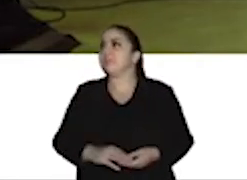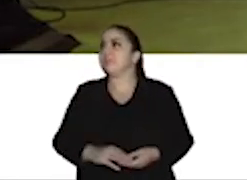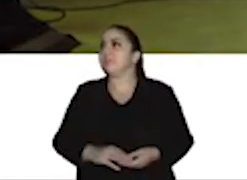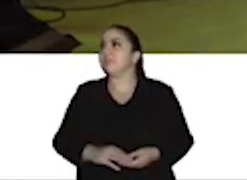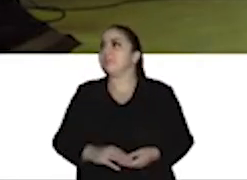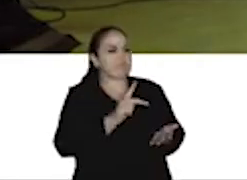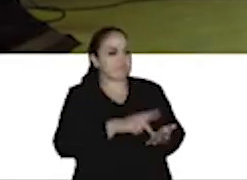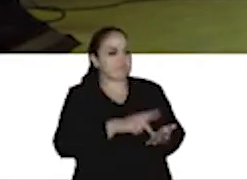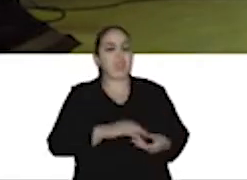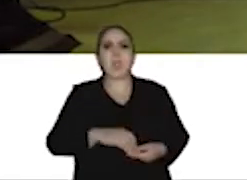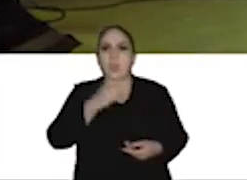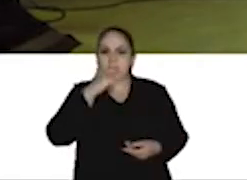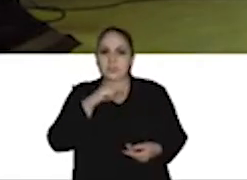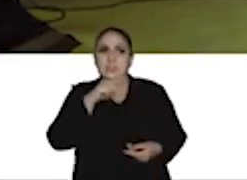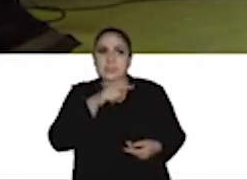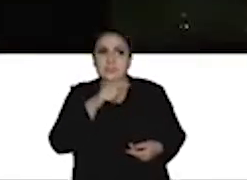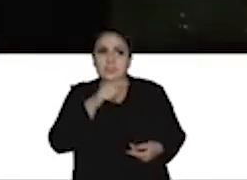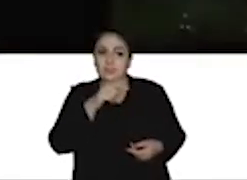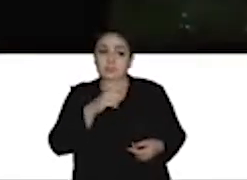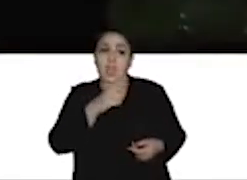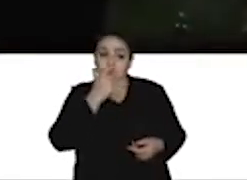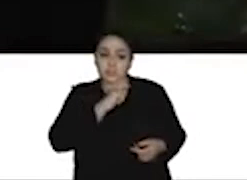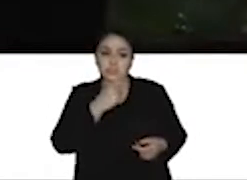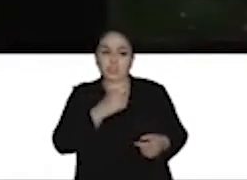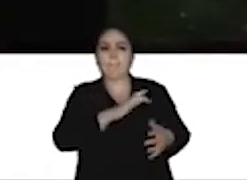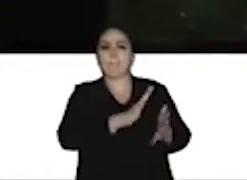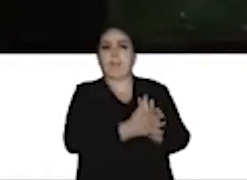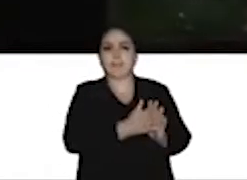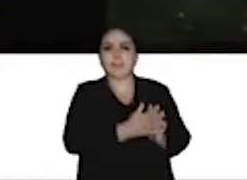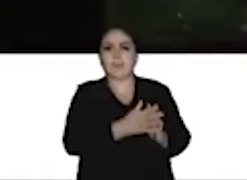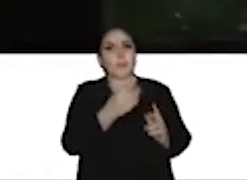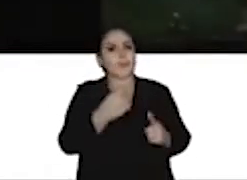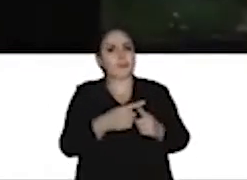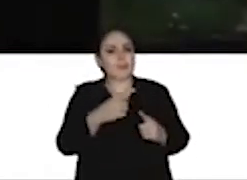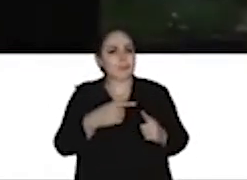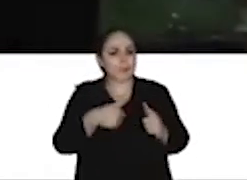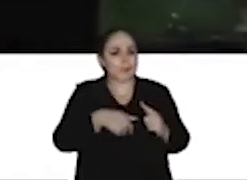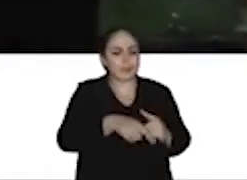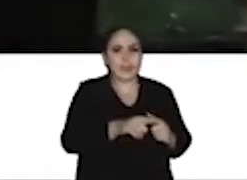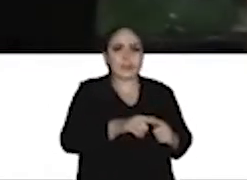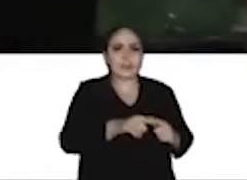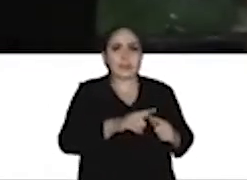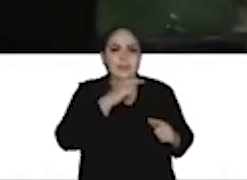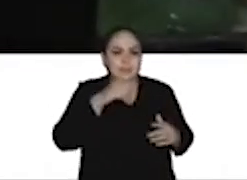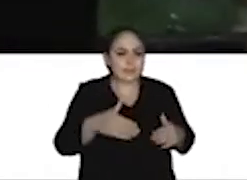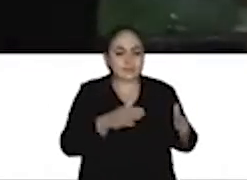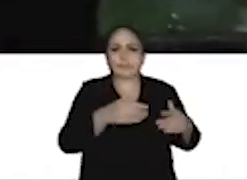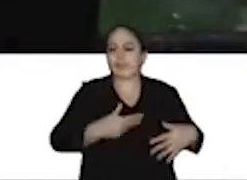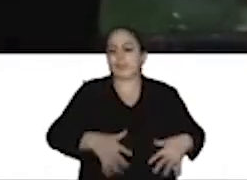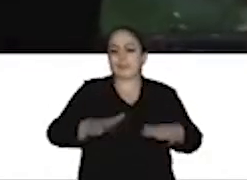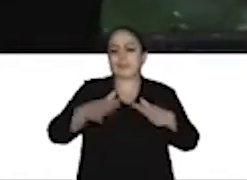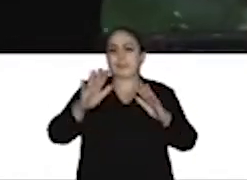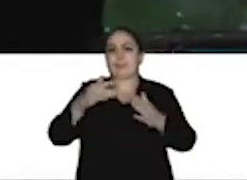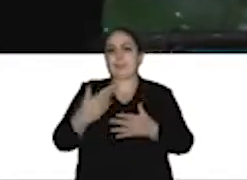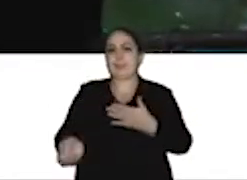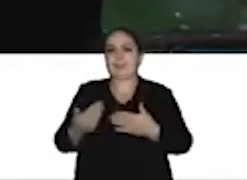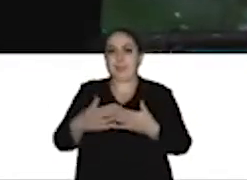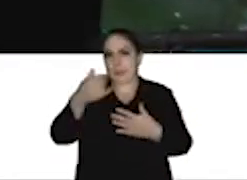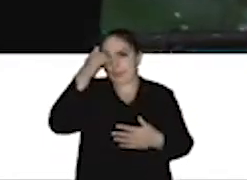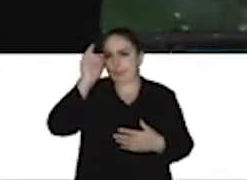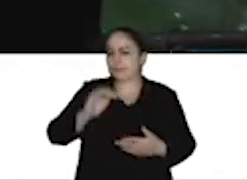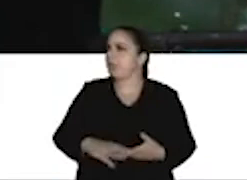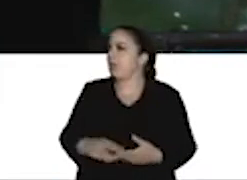e eu se fosse tu já dava um jeito nesse boi, né? Porque daqui a um pouco ele se enfia numa sanga e tu já viu, né? Lá vai o couro perdido. Mas que couro perdido,